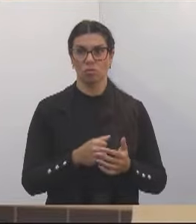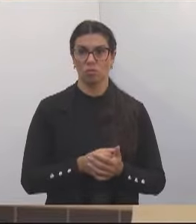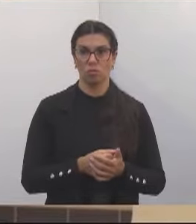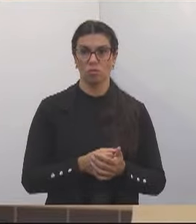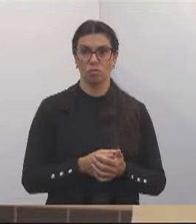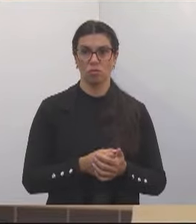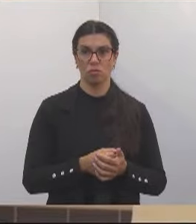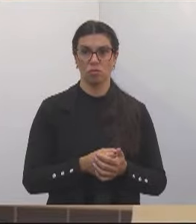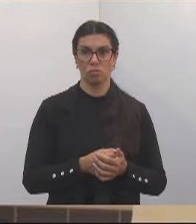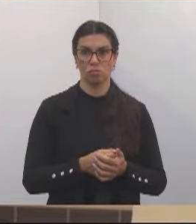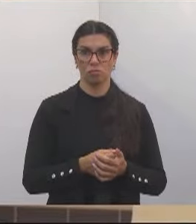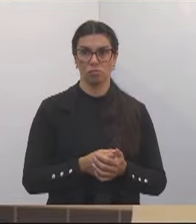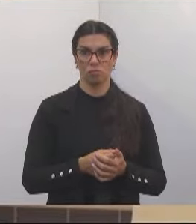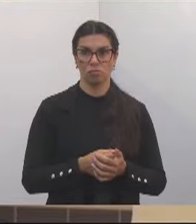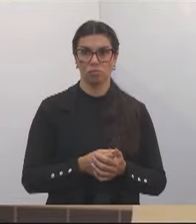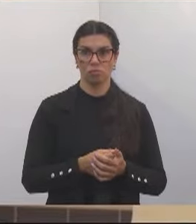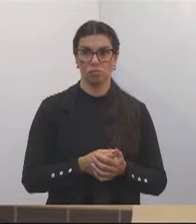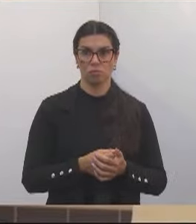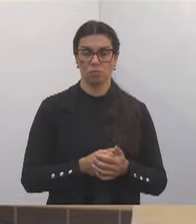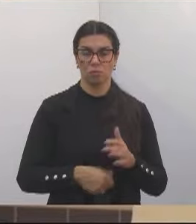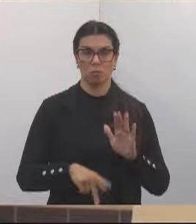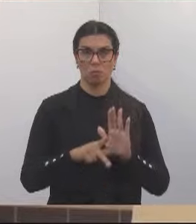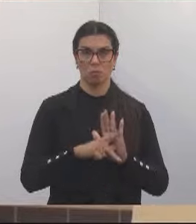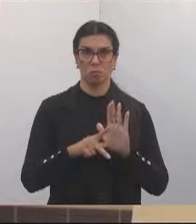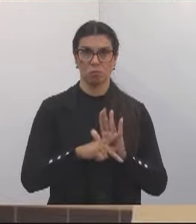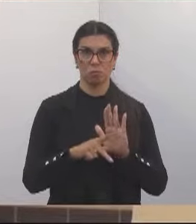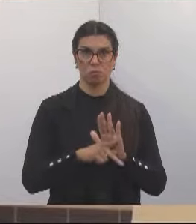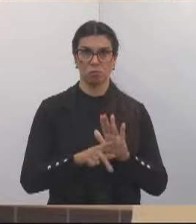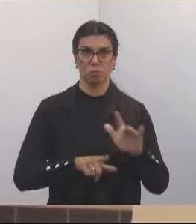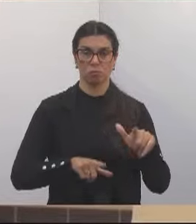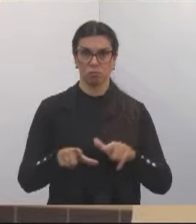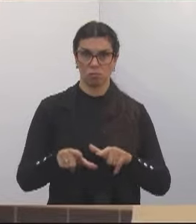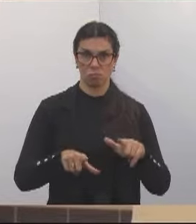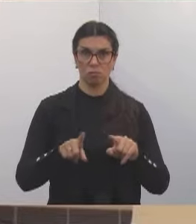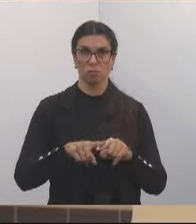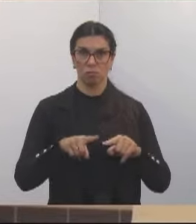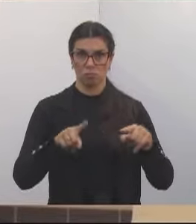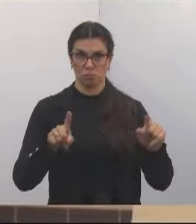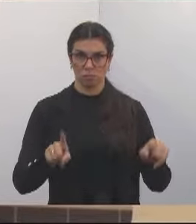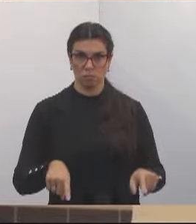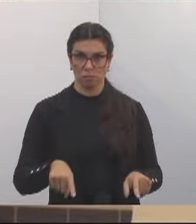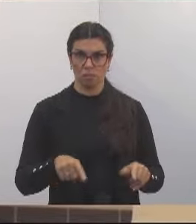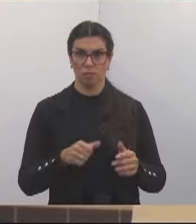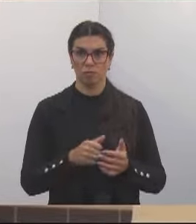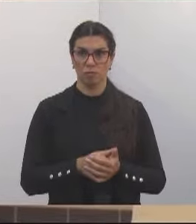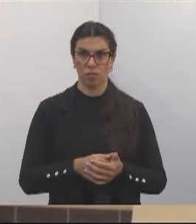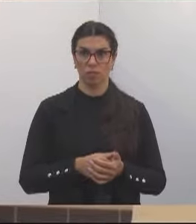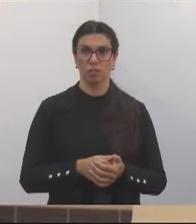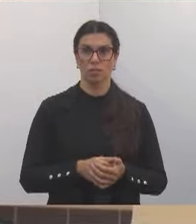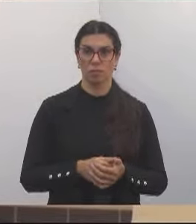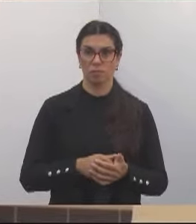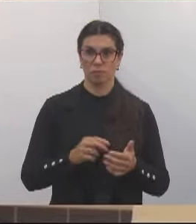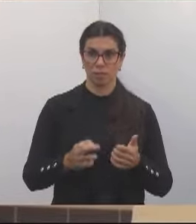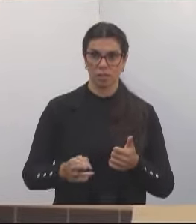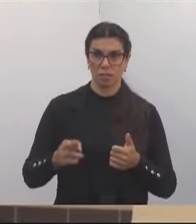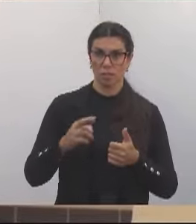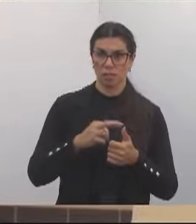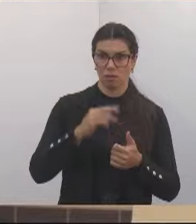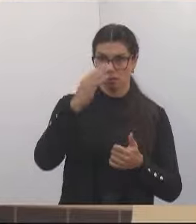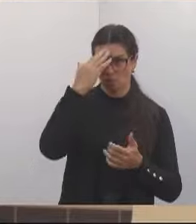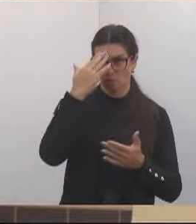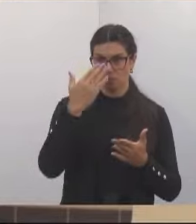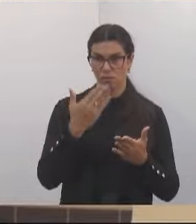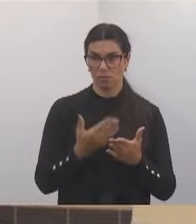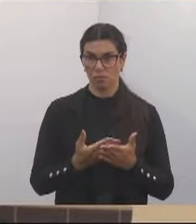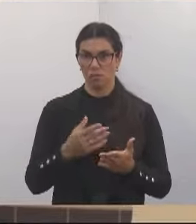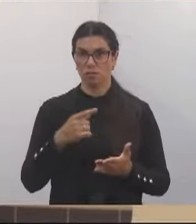dos funcionários. Olha só. Dos funcionários que exercem cargo de confiança no gabinete